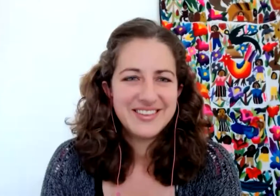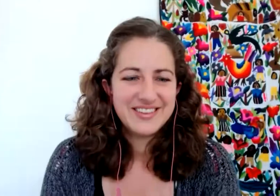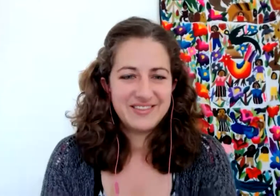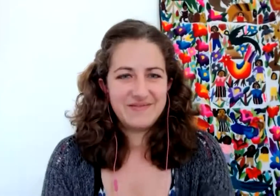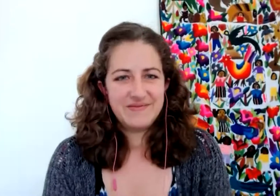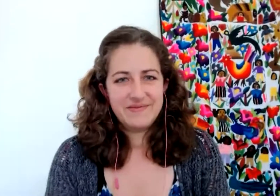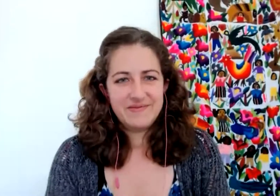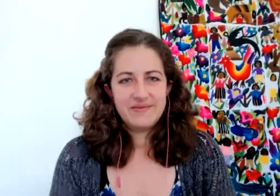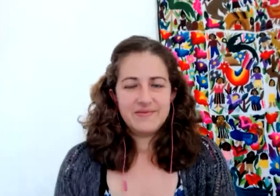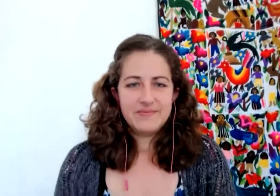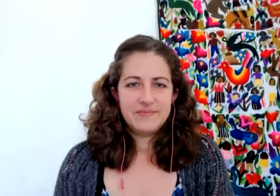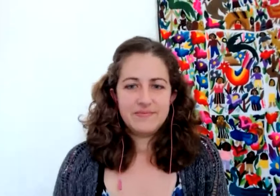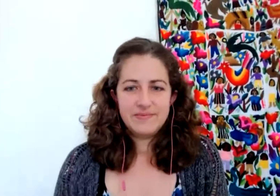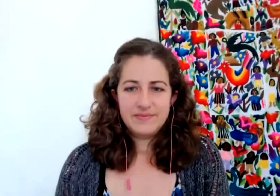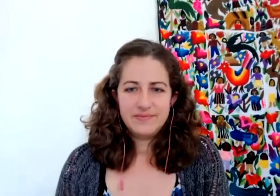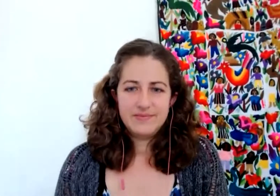Okay.